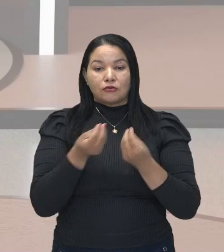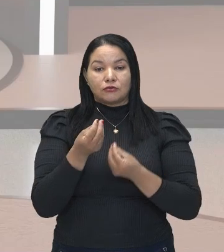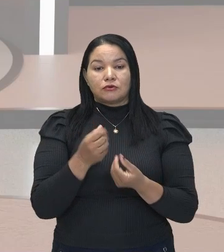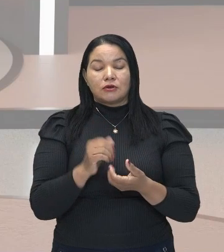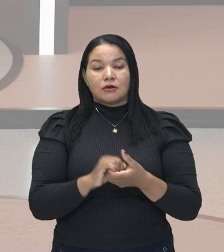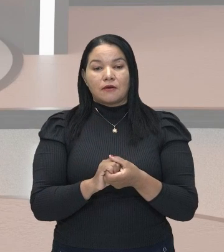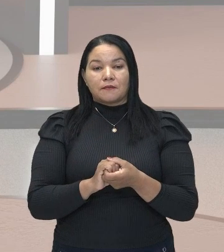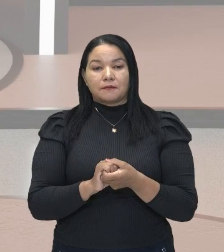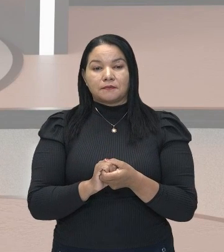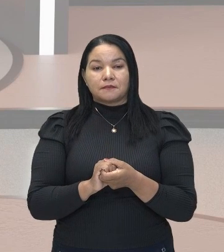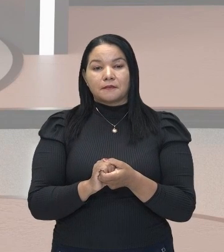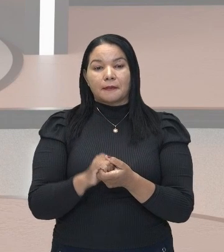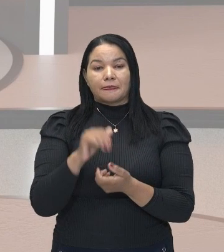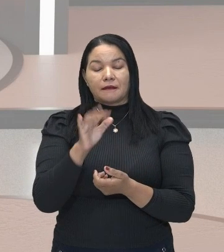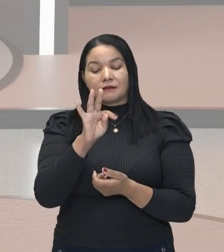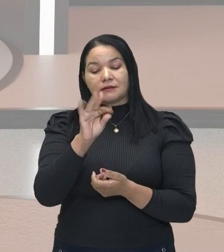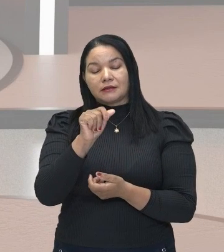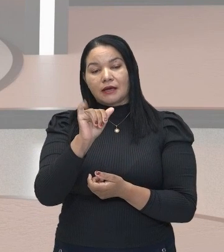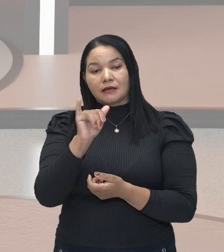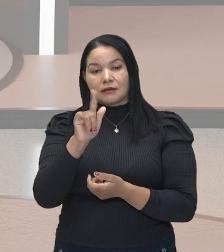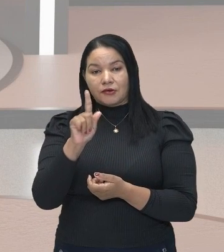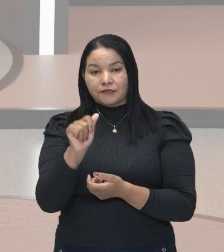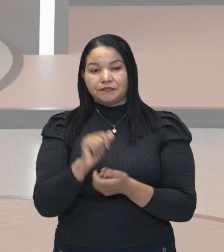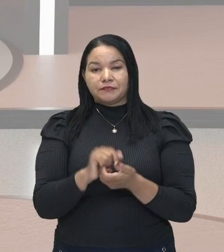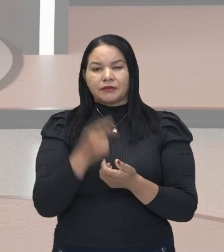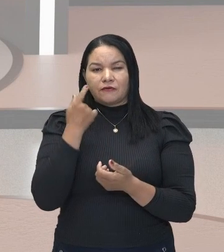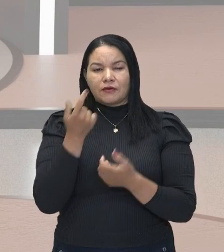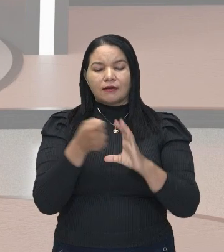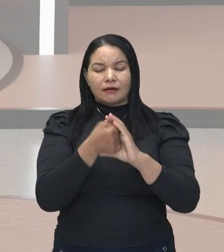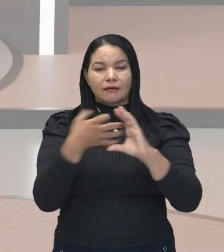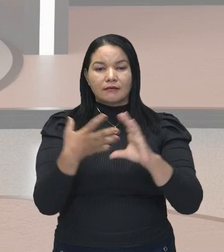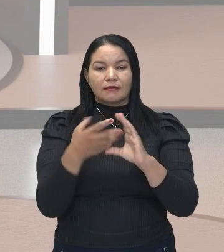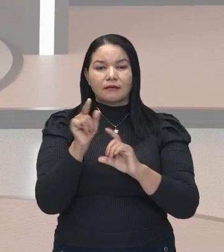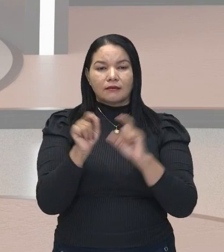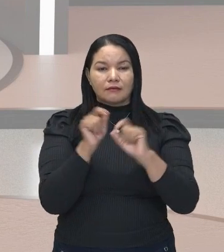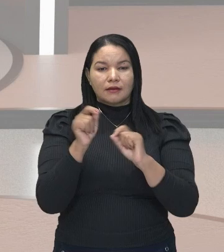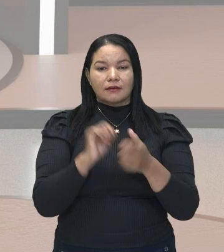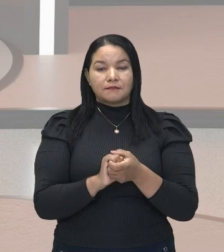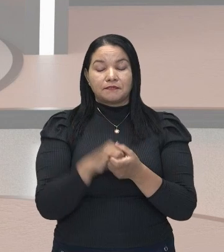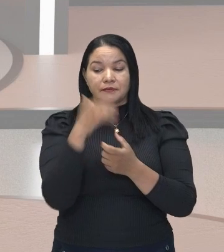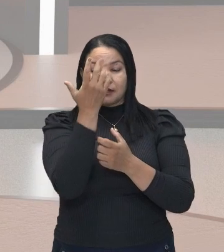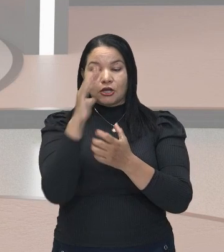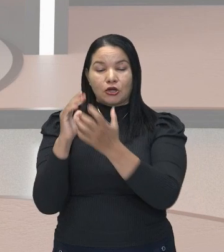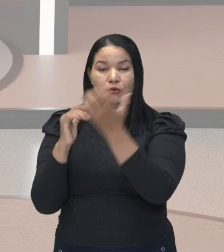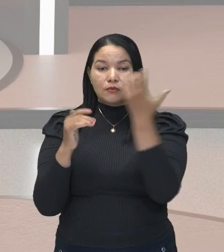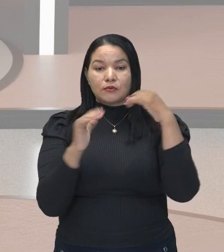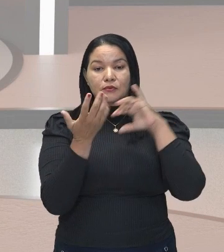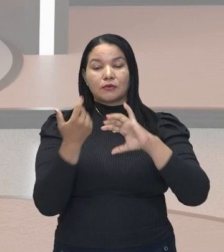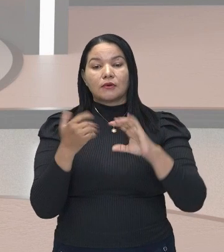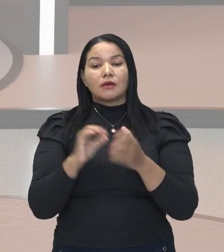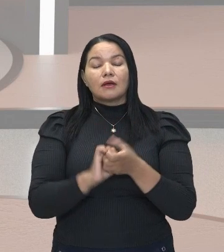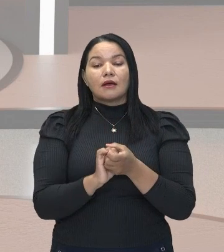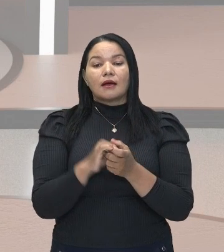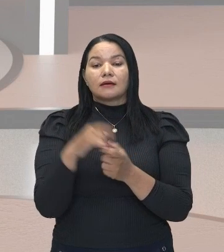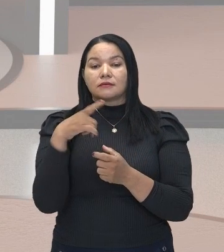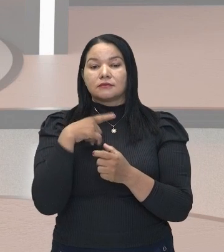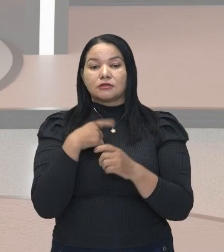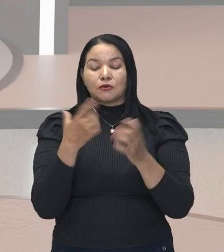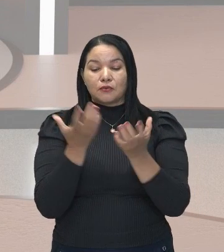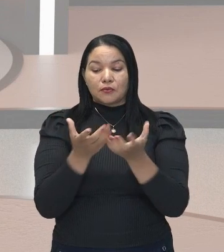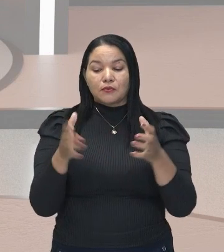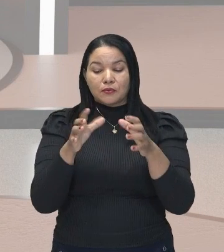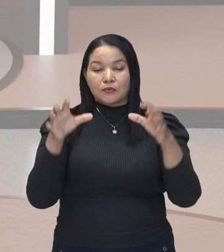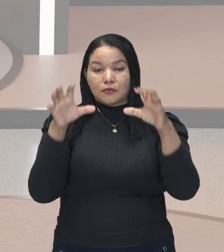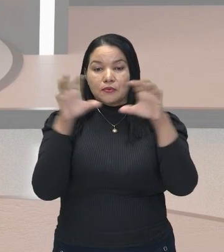né? As taigas, gente, elas vão ser caracterizadas ali por bosques, né, com predominância ali de arbustos